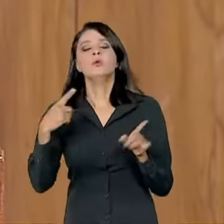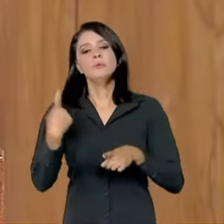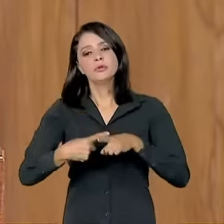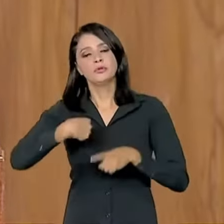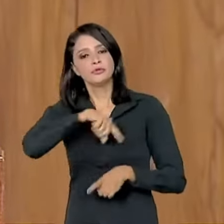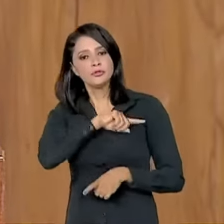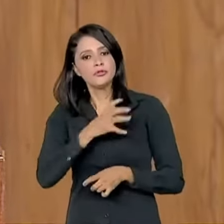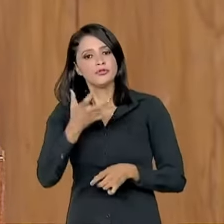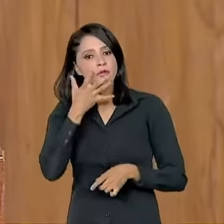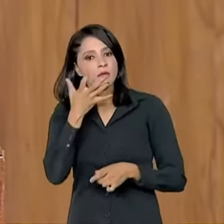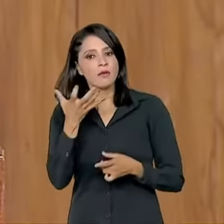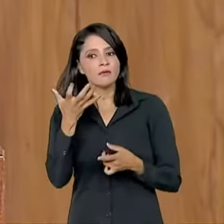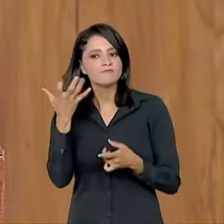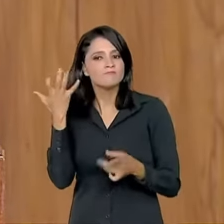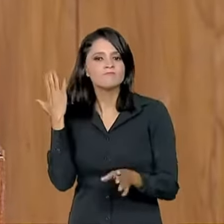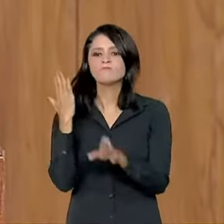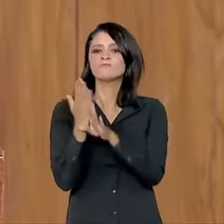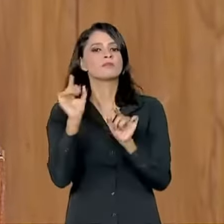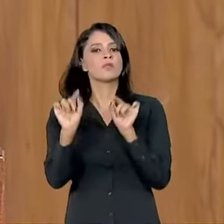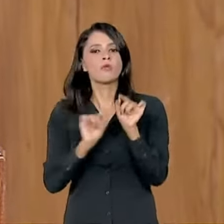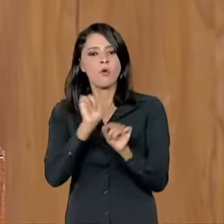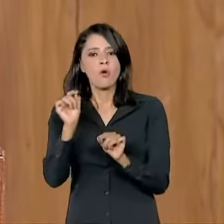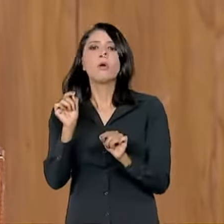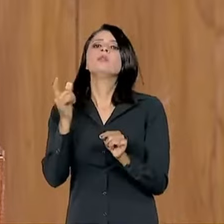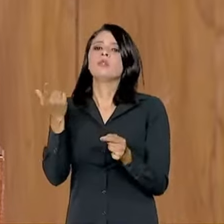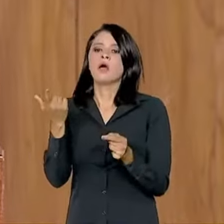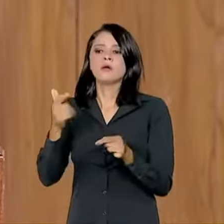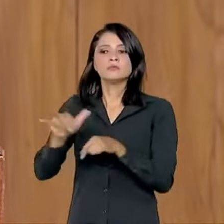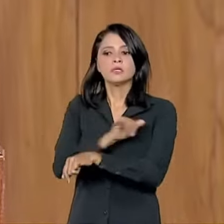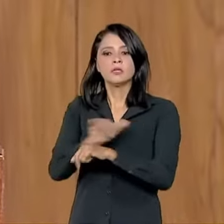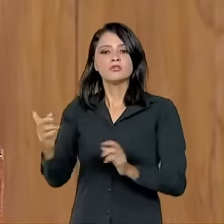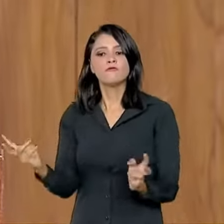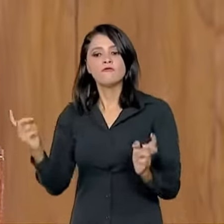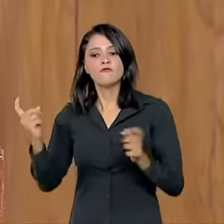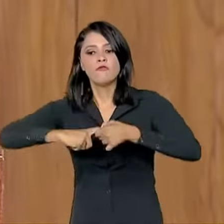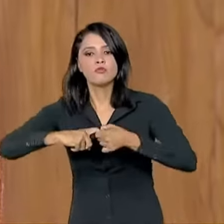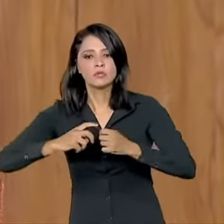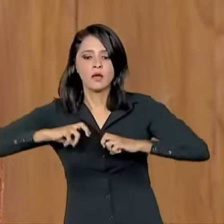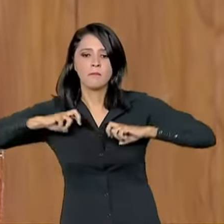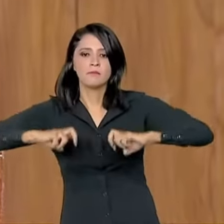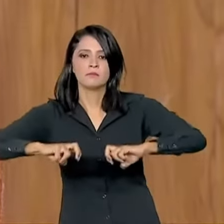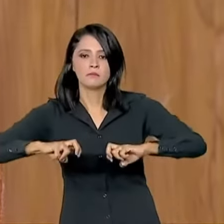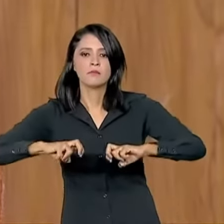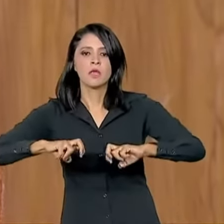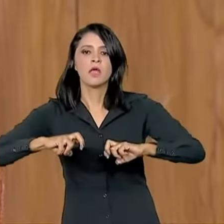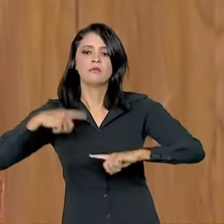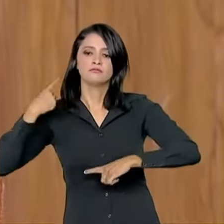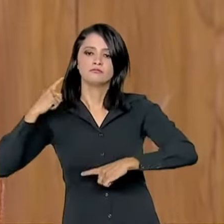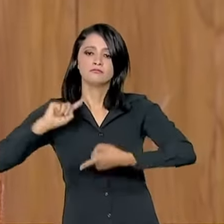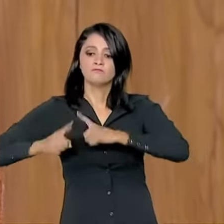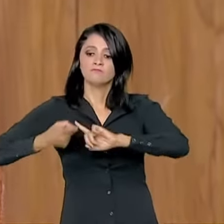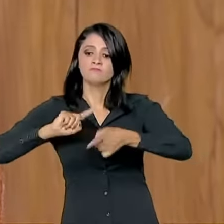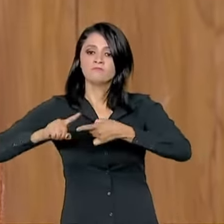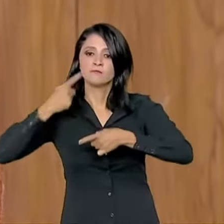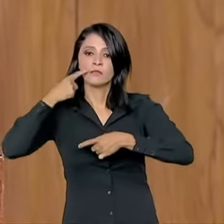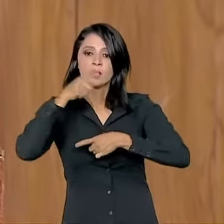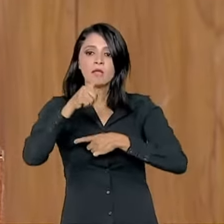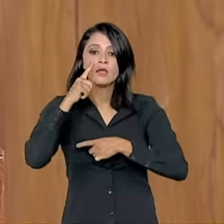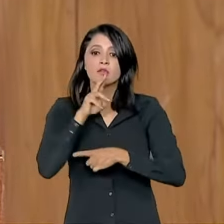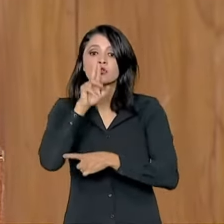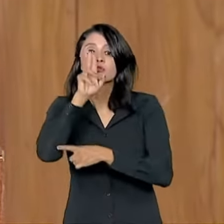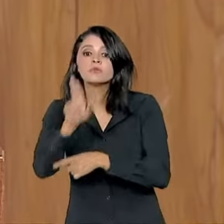condições de encontrar um jeito de voltar à mesa de negociação. E eu dizer para você, aquela guerra só vai ter uma solução, que vai ser a